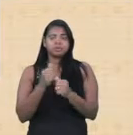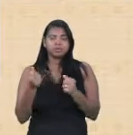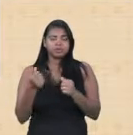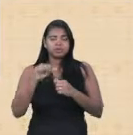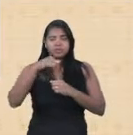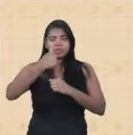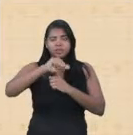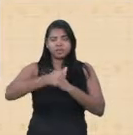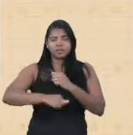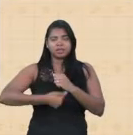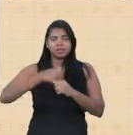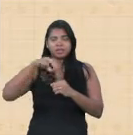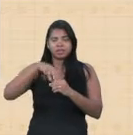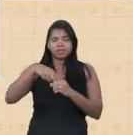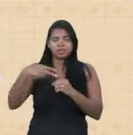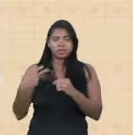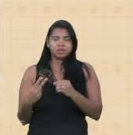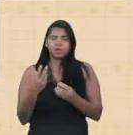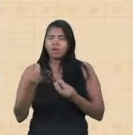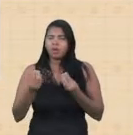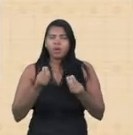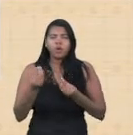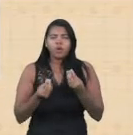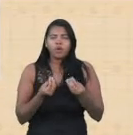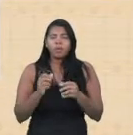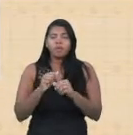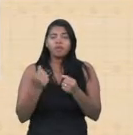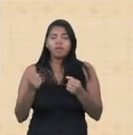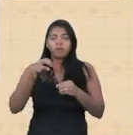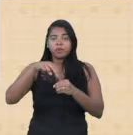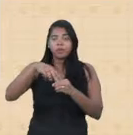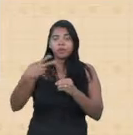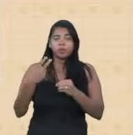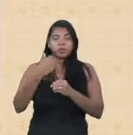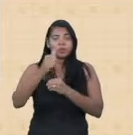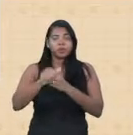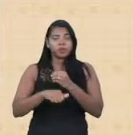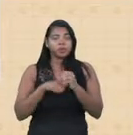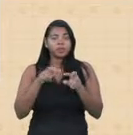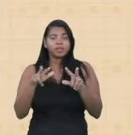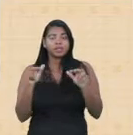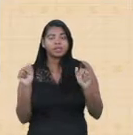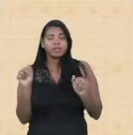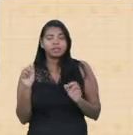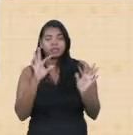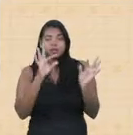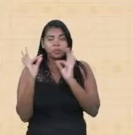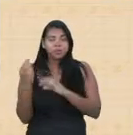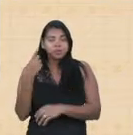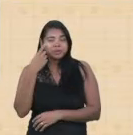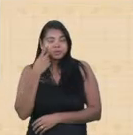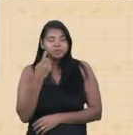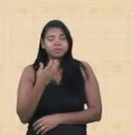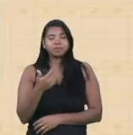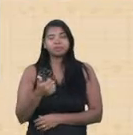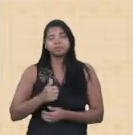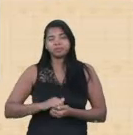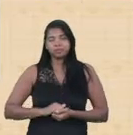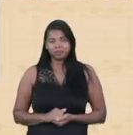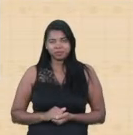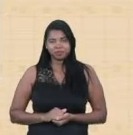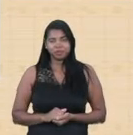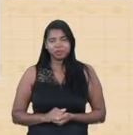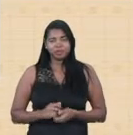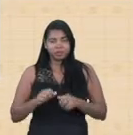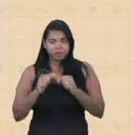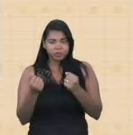átomo. Mas aí tu deve estar se pensando, como é que eu vou quebrar o núcleo do átomo de um átomo que eu nunca vi? Muito bem, Mequetrefe. Para tu quebrar esse núcleo,